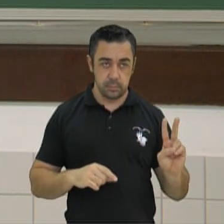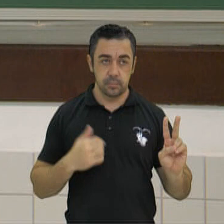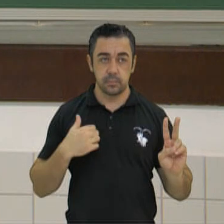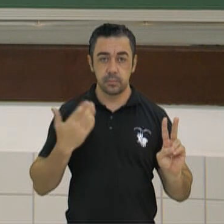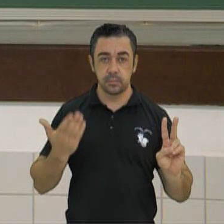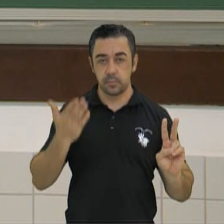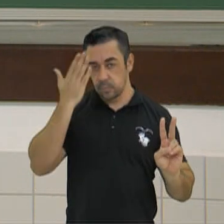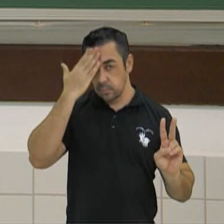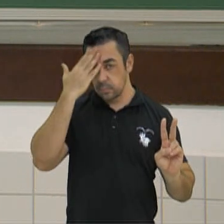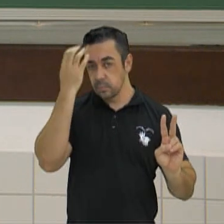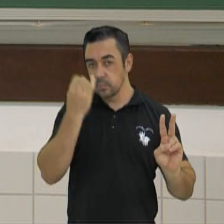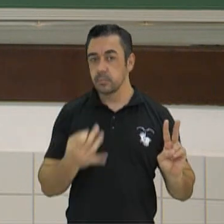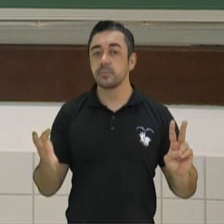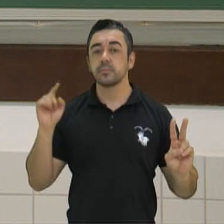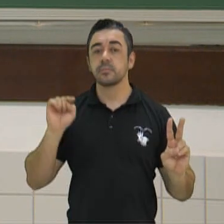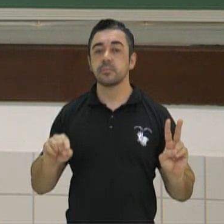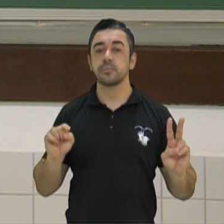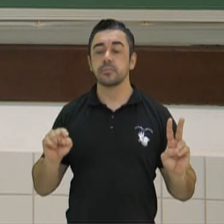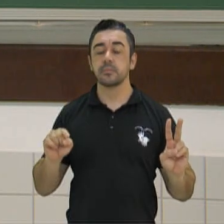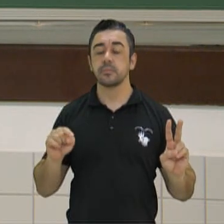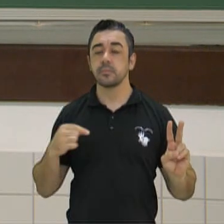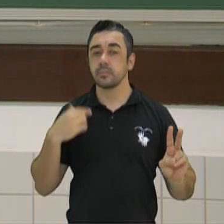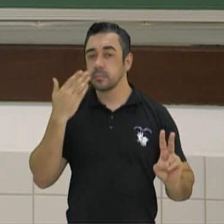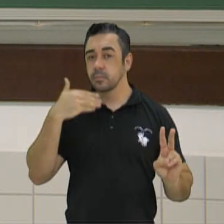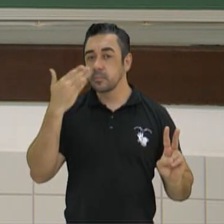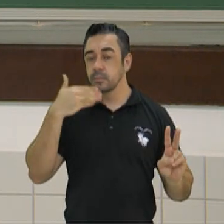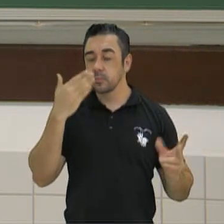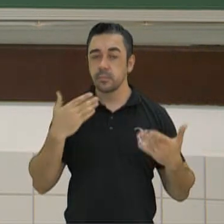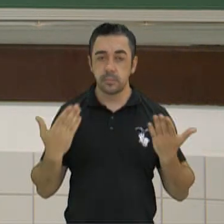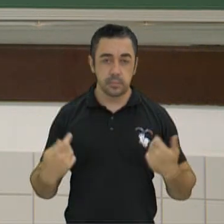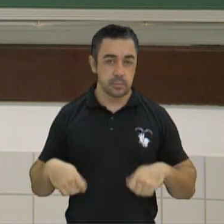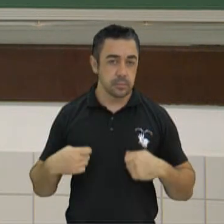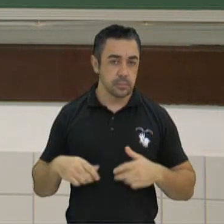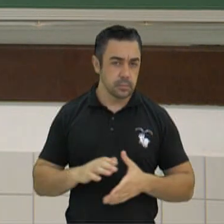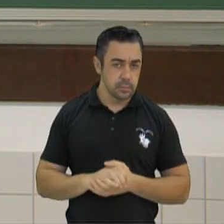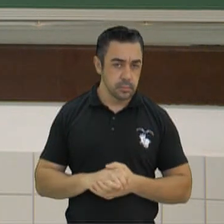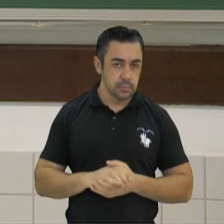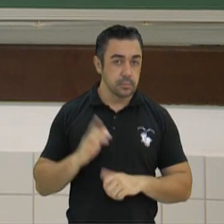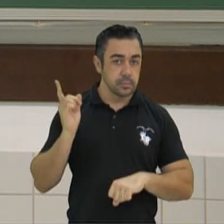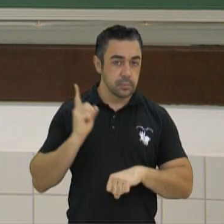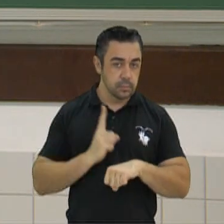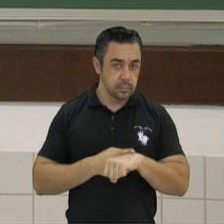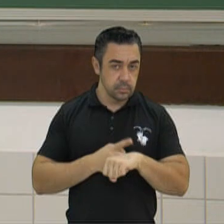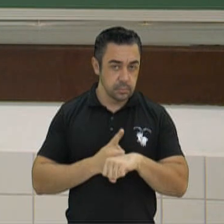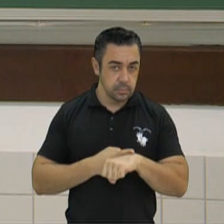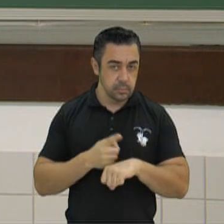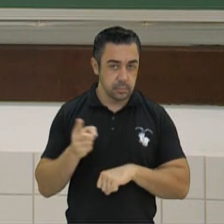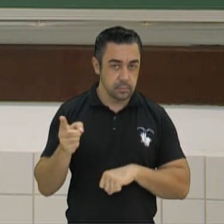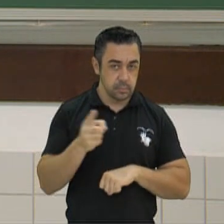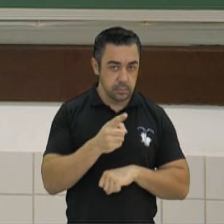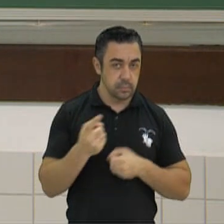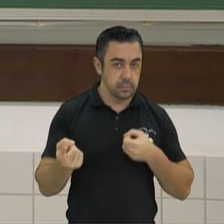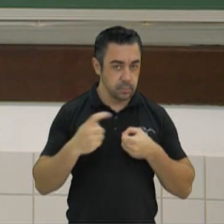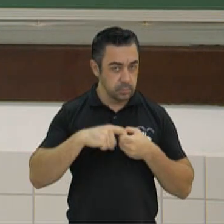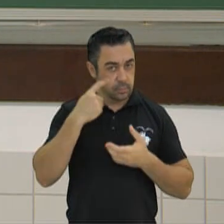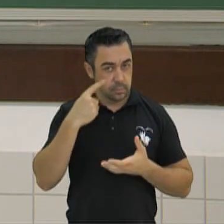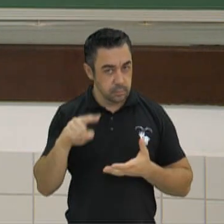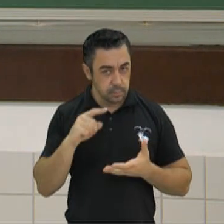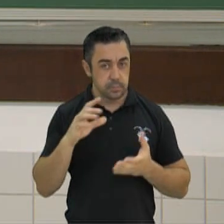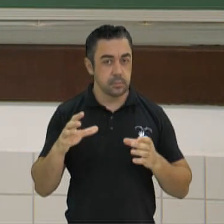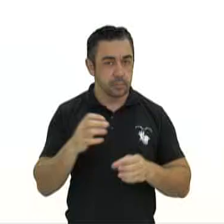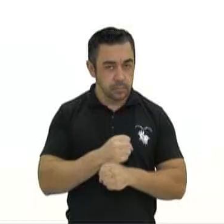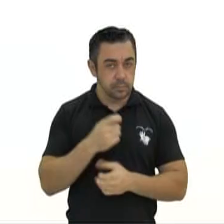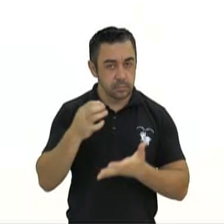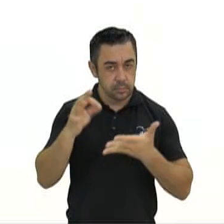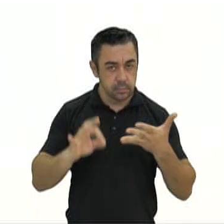a capacidade, quanto de doce de leite que ela vai precisar. Então, vou dar um tempinho para vocês e a gente já retorna aqui para fazer essa